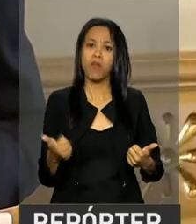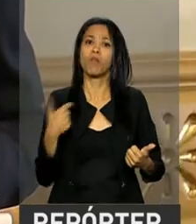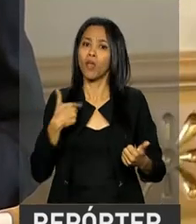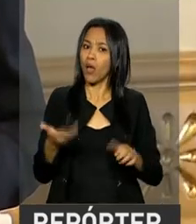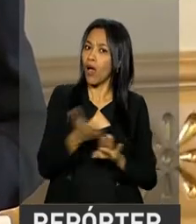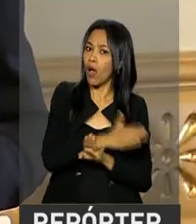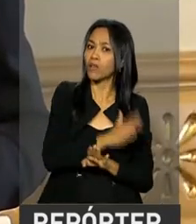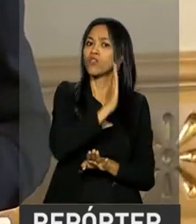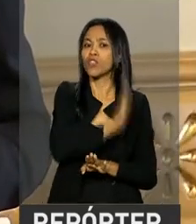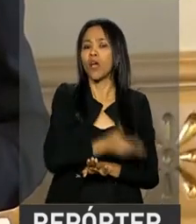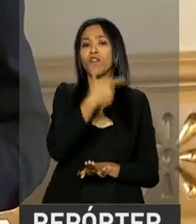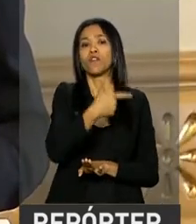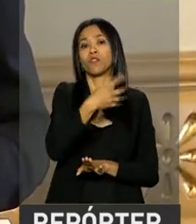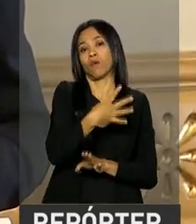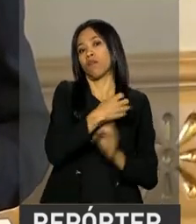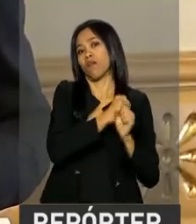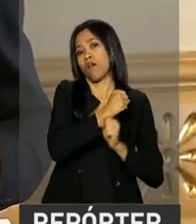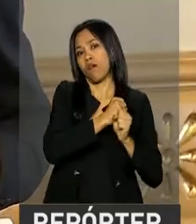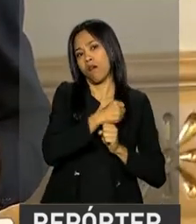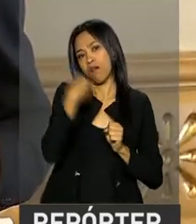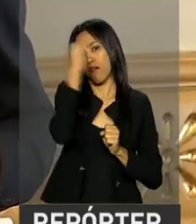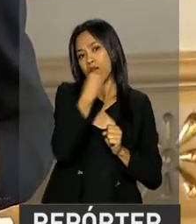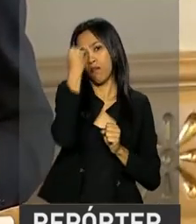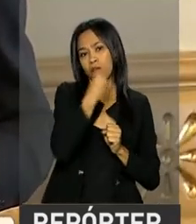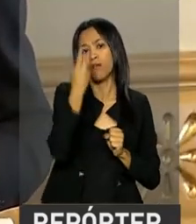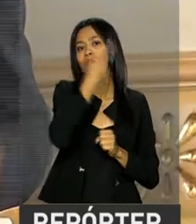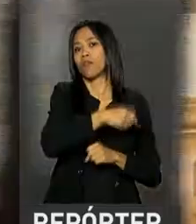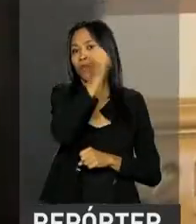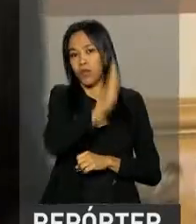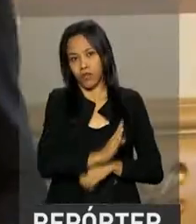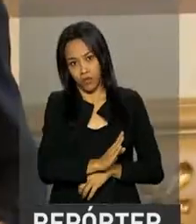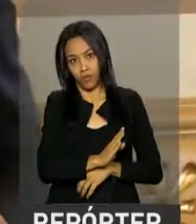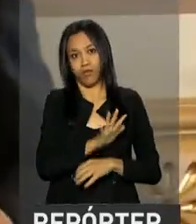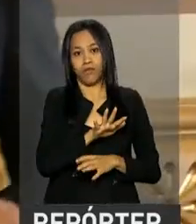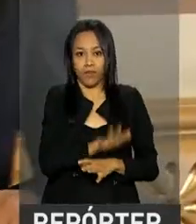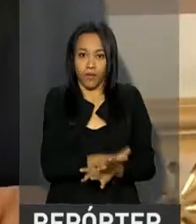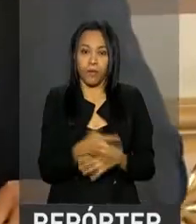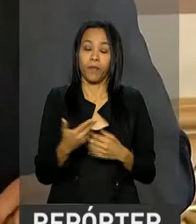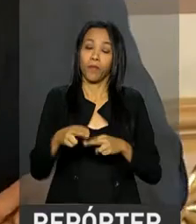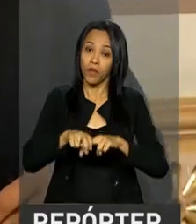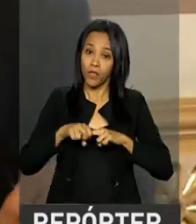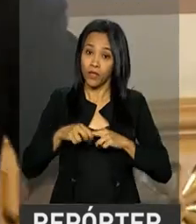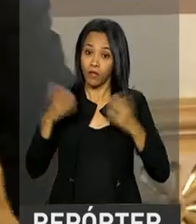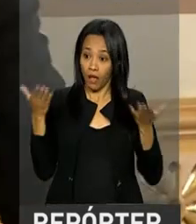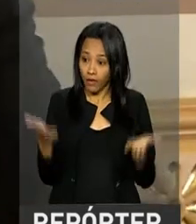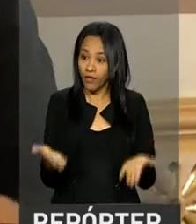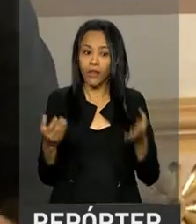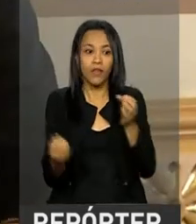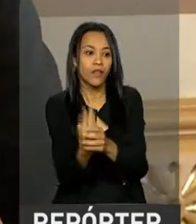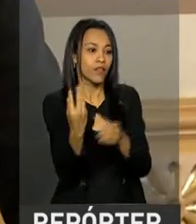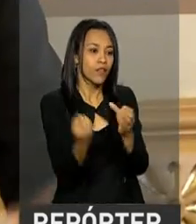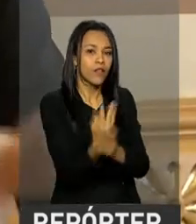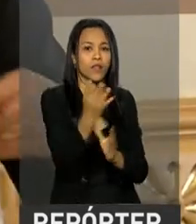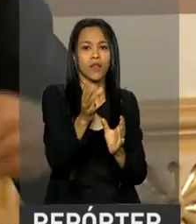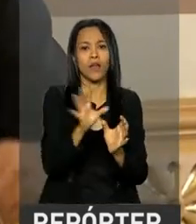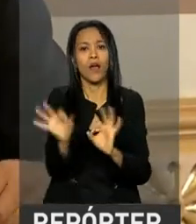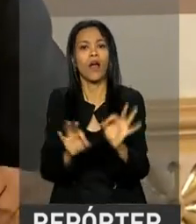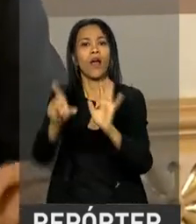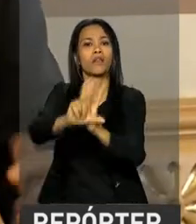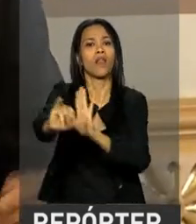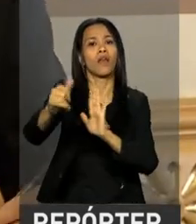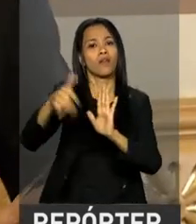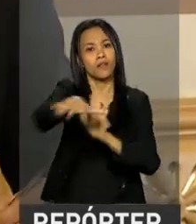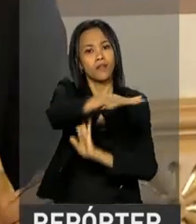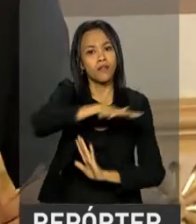participei durante 24 anos do Parlamento brasileiro. Portanto, nesta Casa de Leis e nesta Casa da